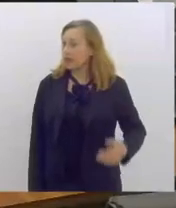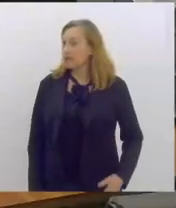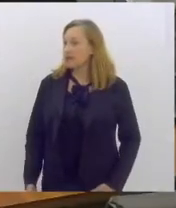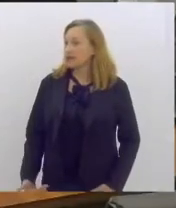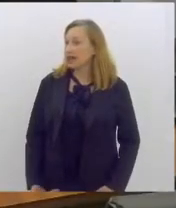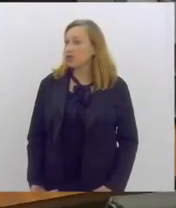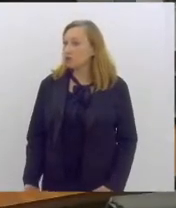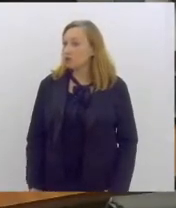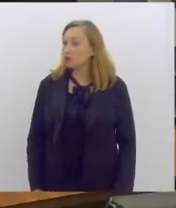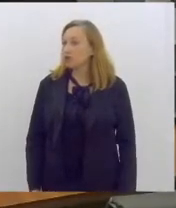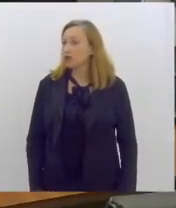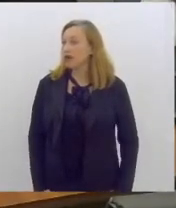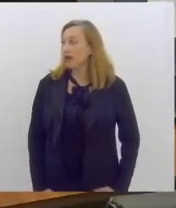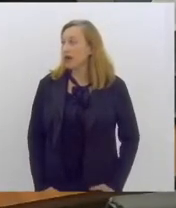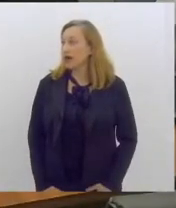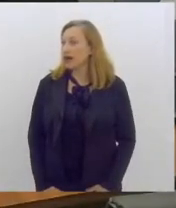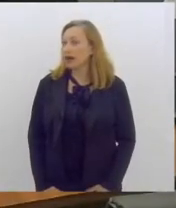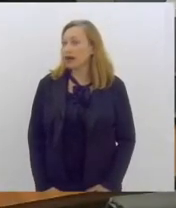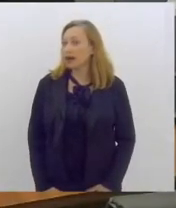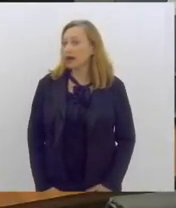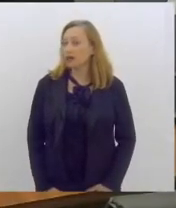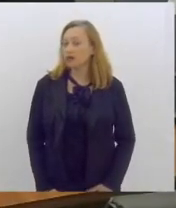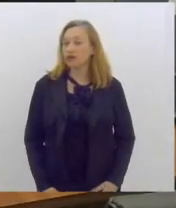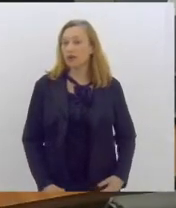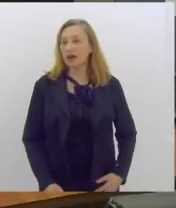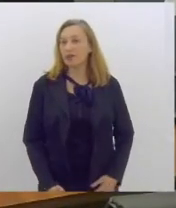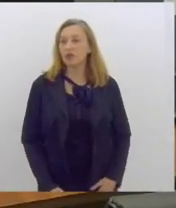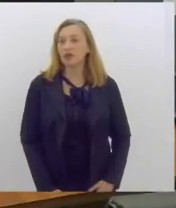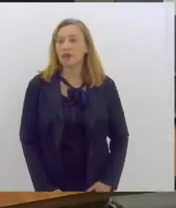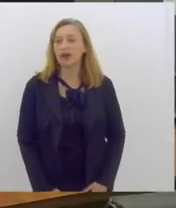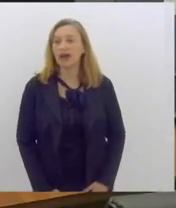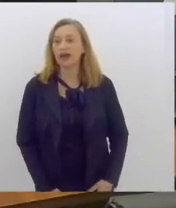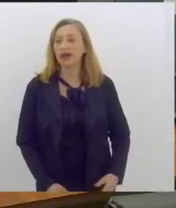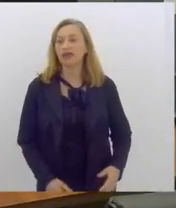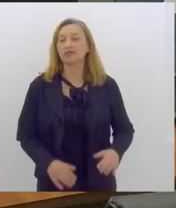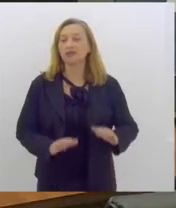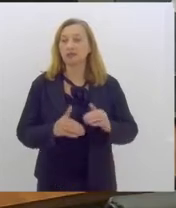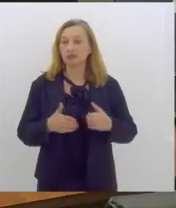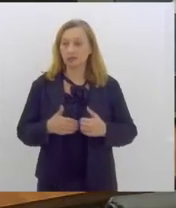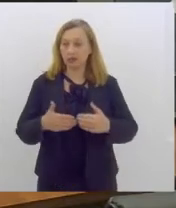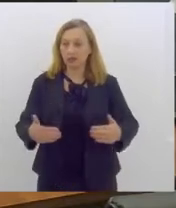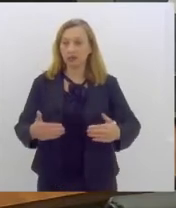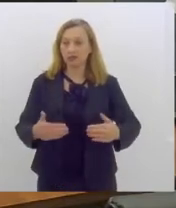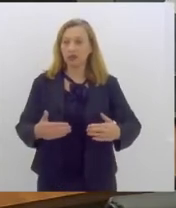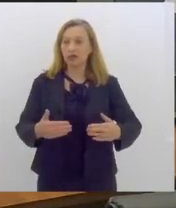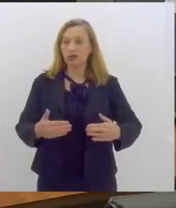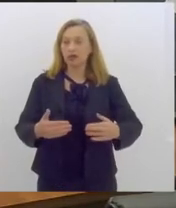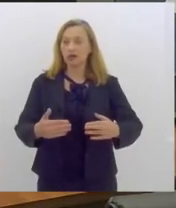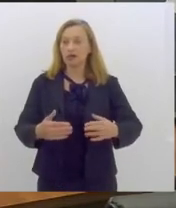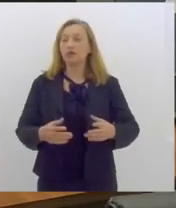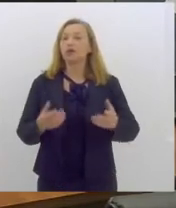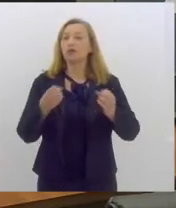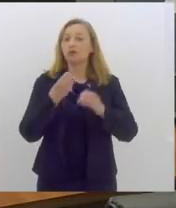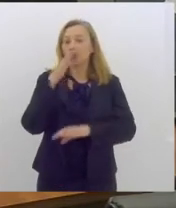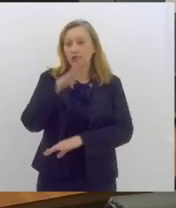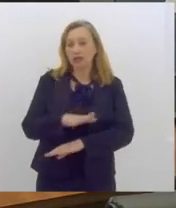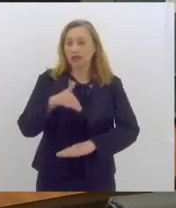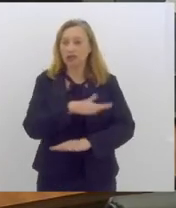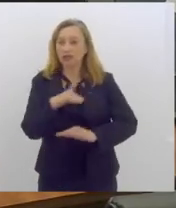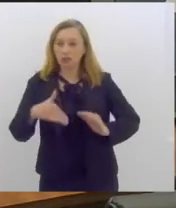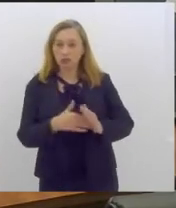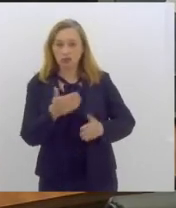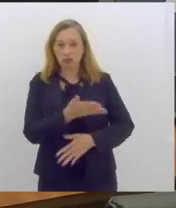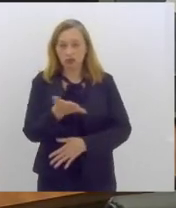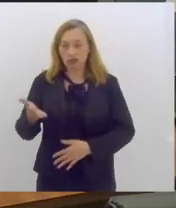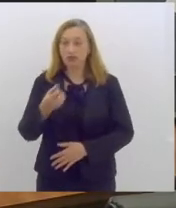E aí e está aberta a sessão Oi boa tarde a todas e todos